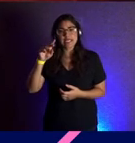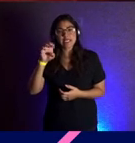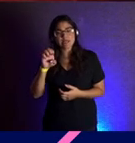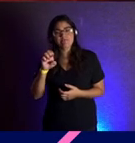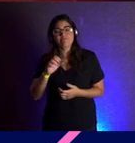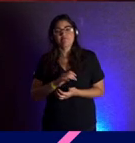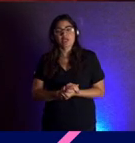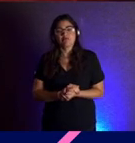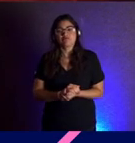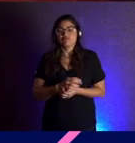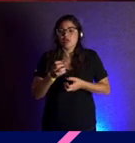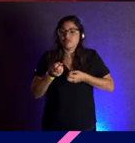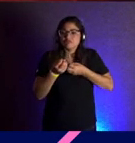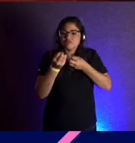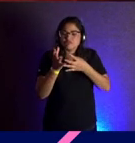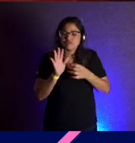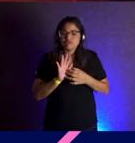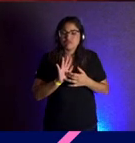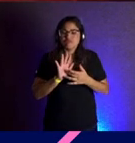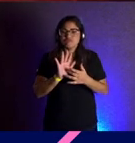vocês já devem ter ouvido falar, uma figura